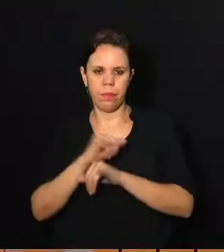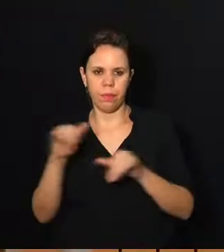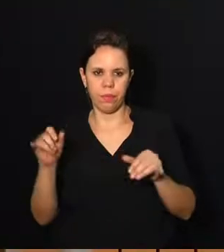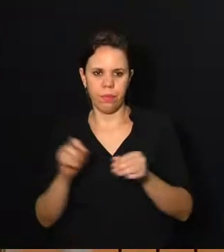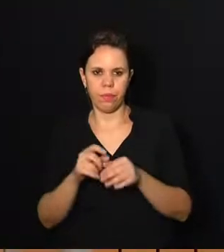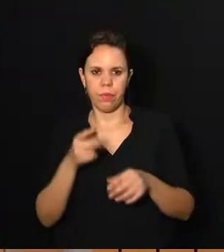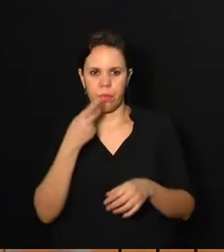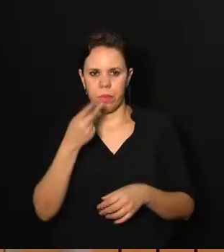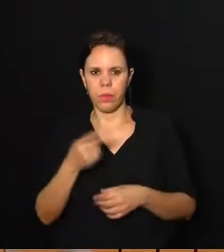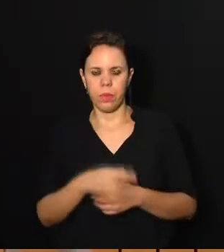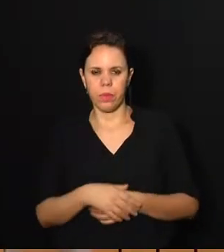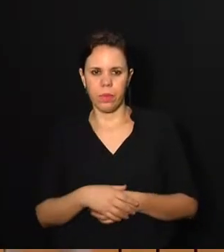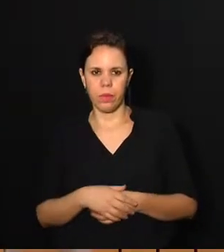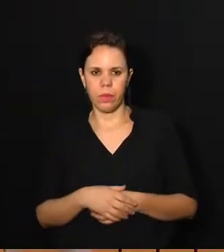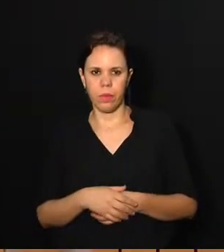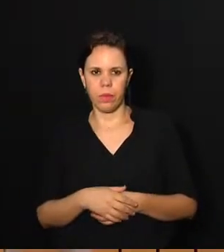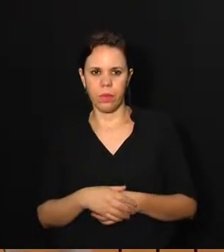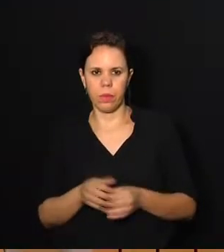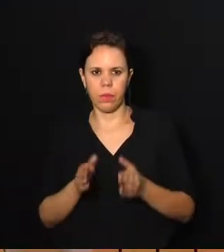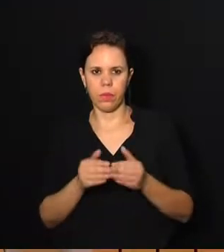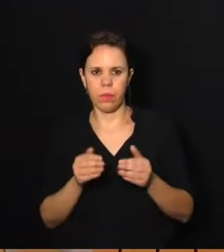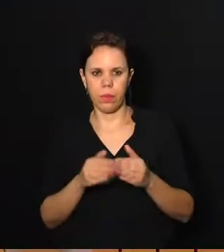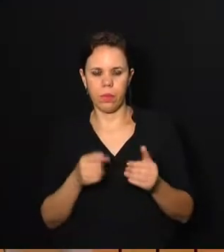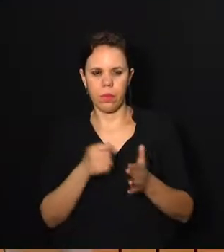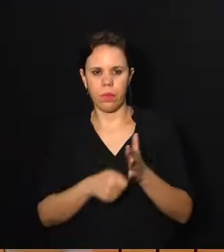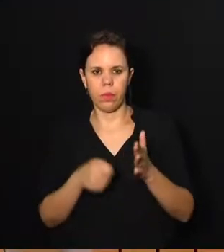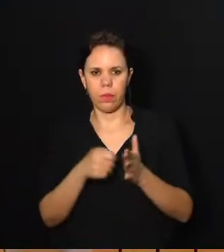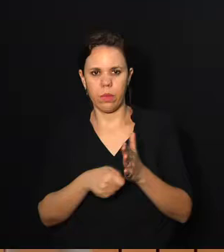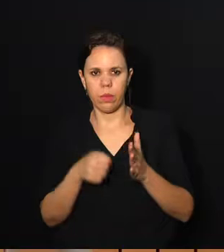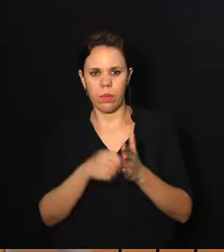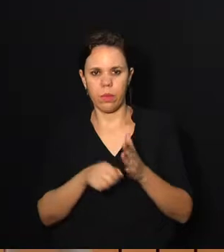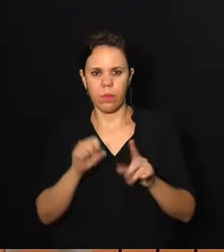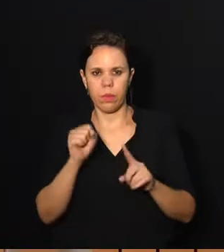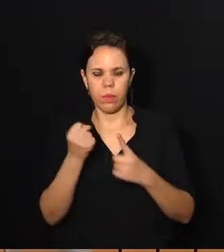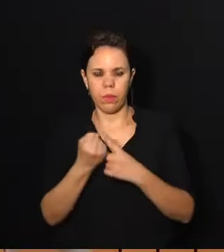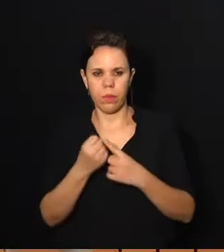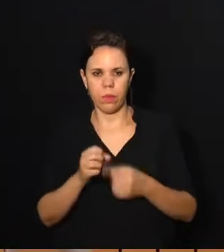falou que pede as políticas sociais.